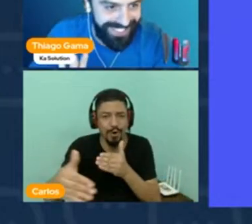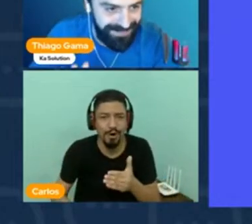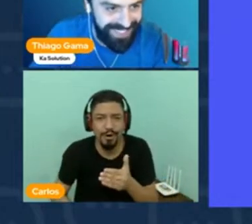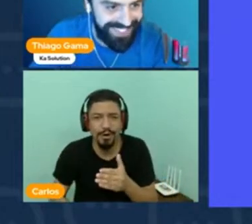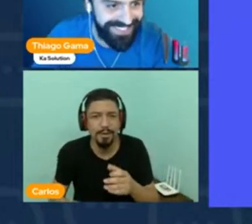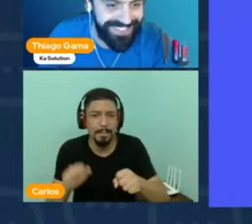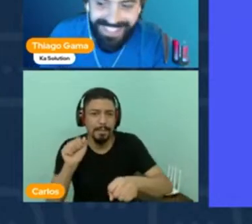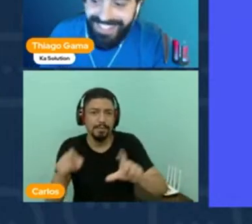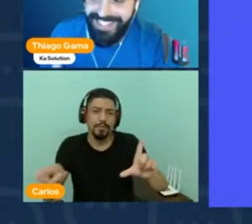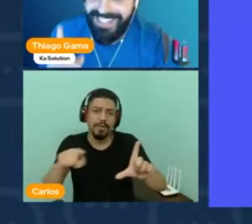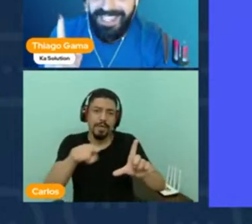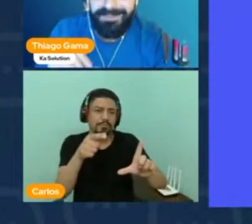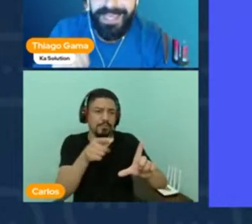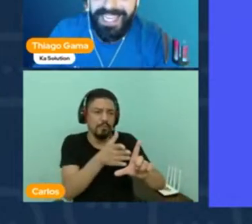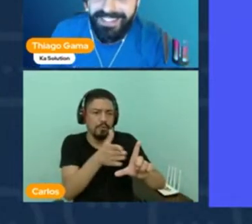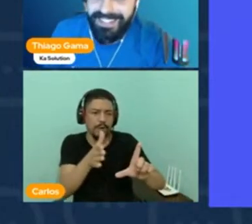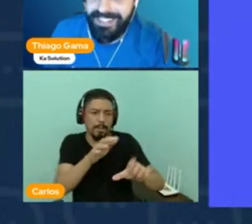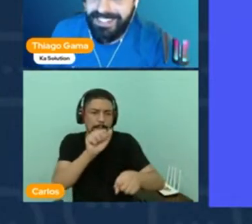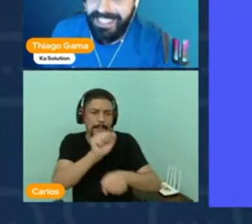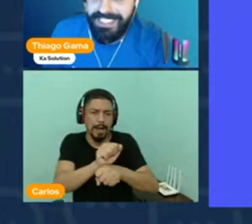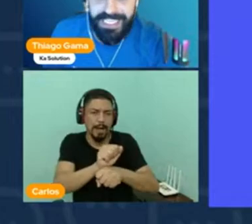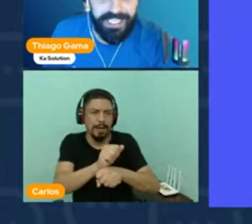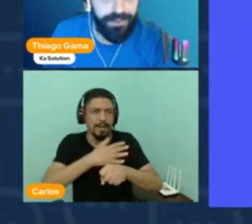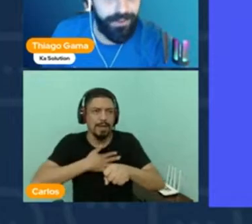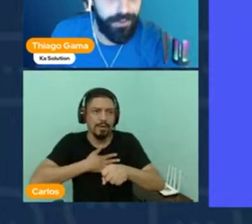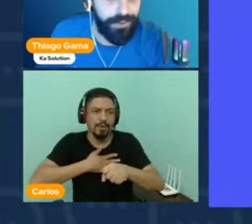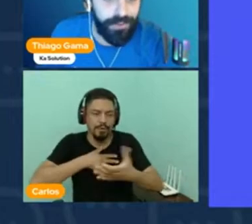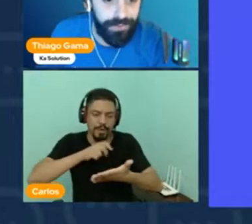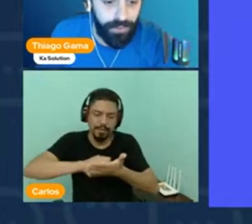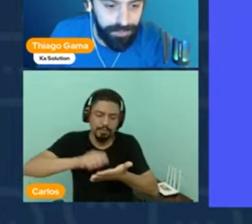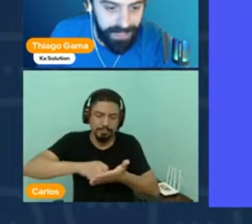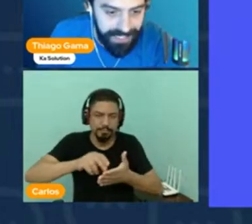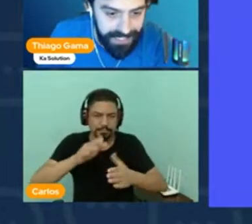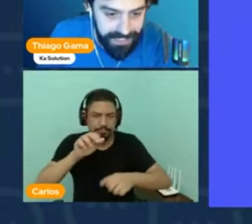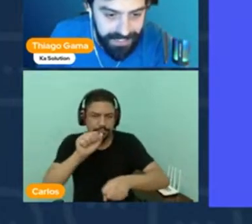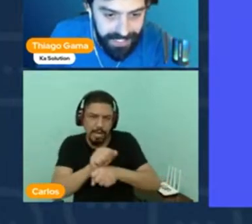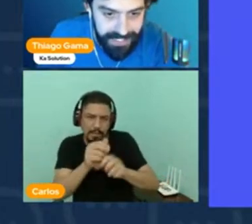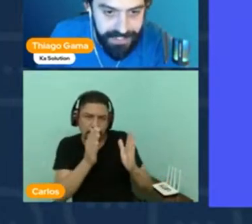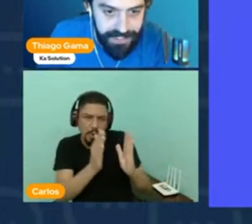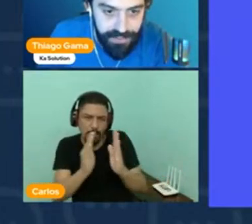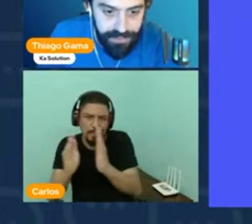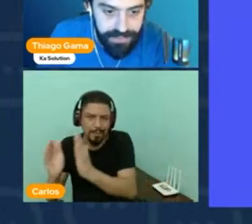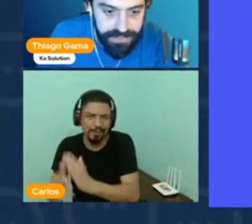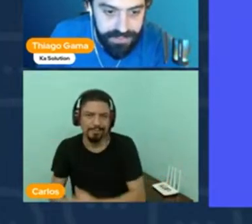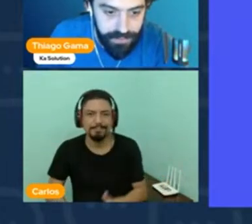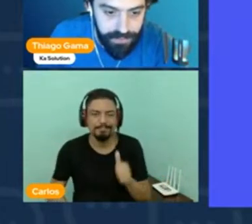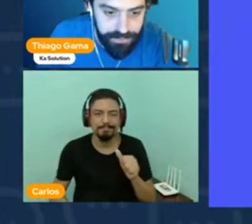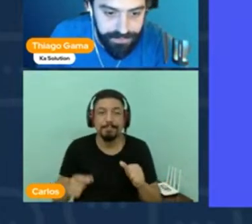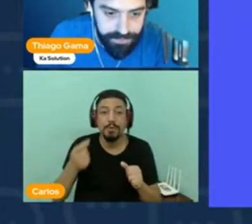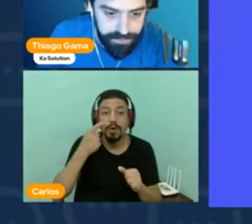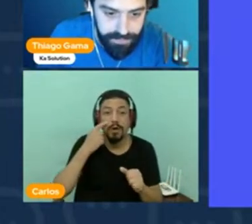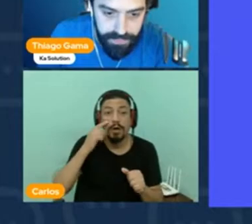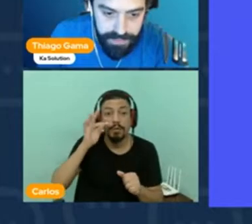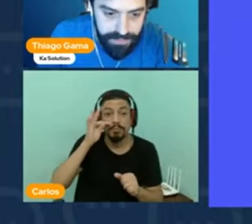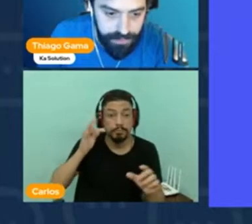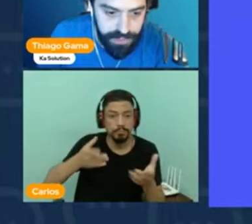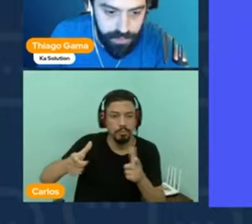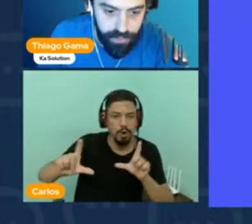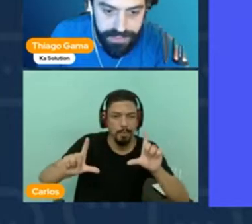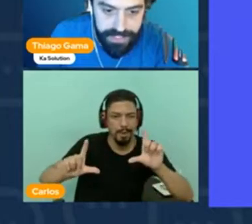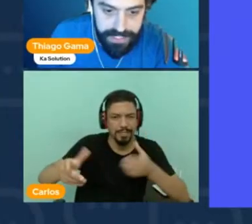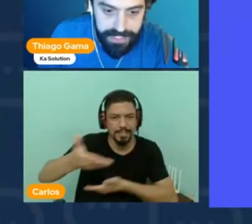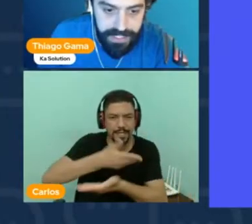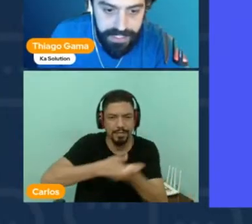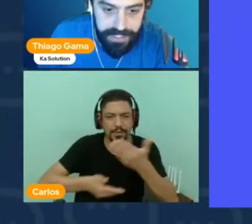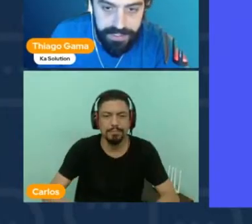pause, respirando, né? Beleza, eu vou roubar aqui a tela, deixa eu ver se eu já estou